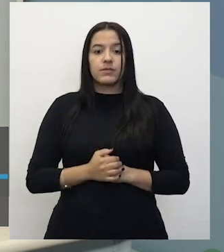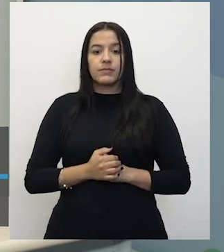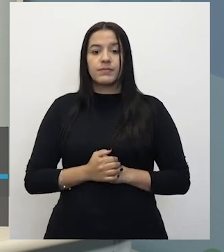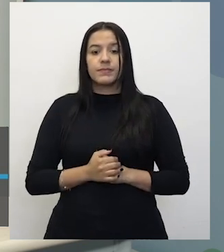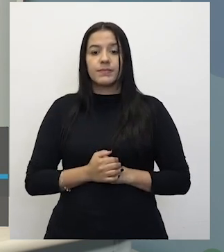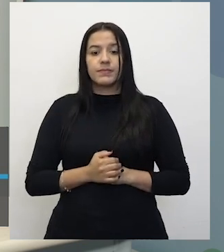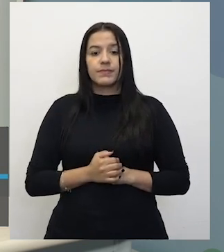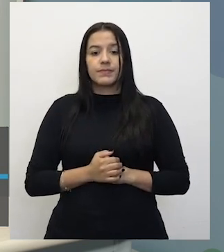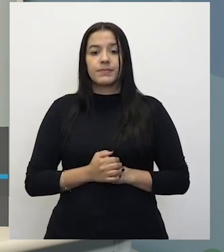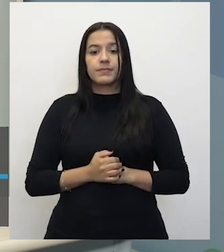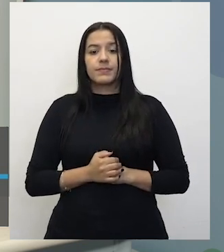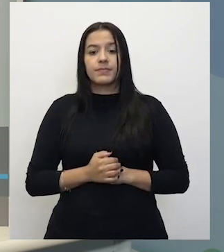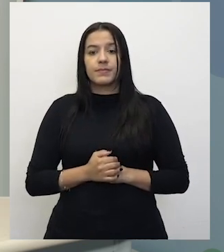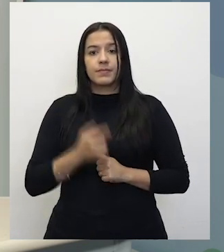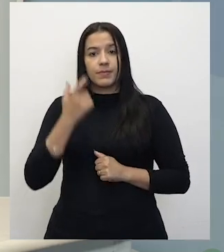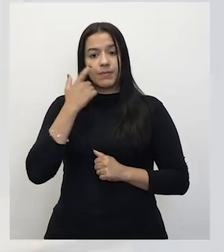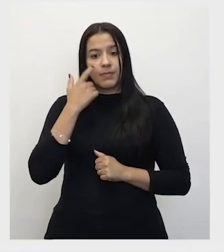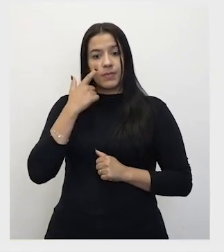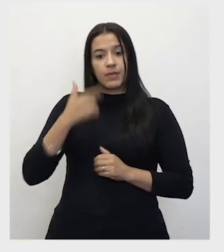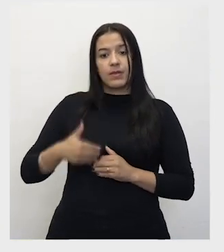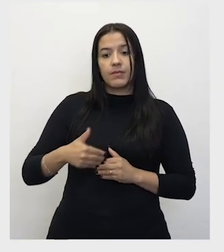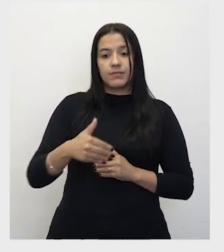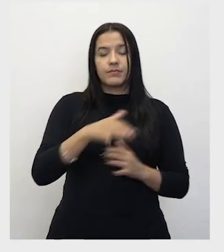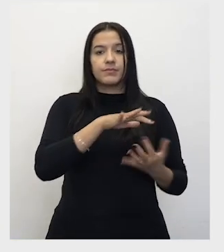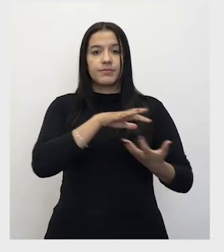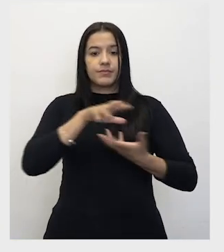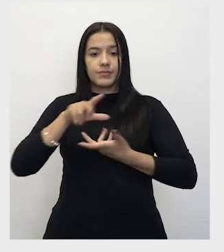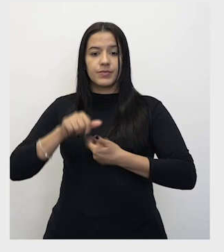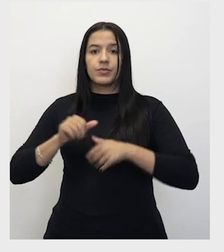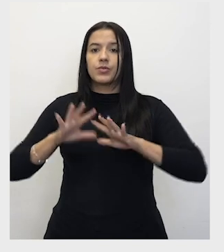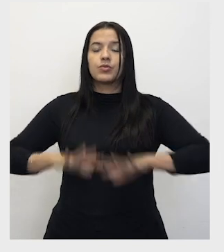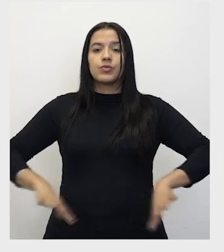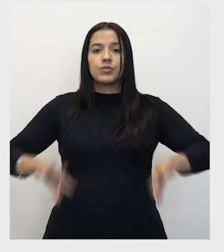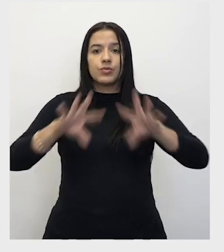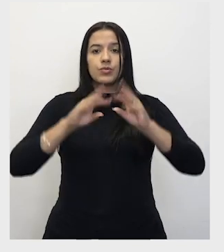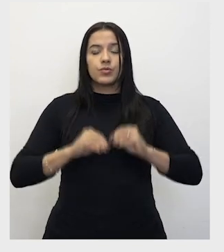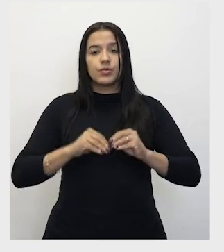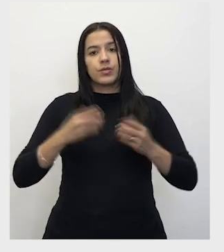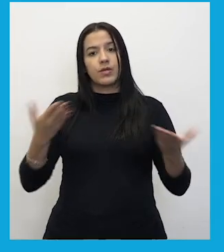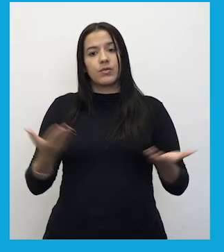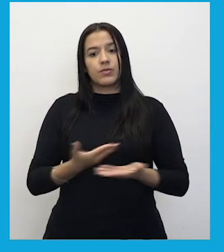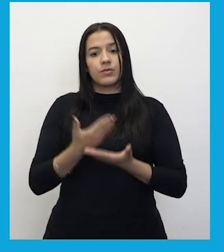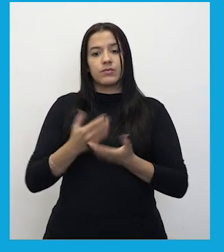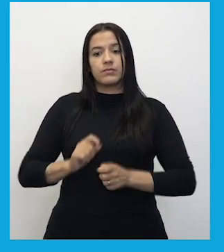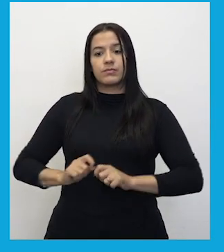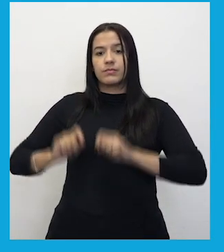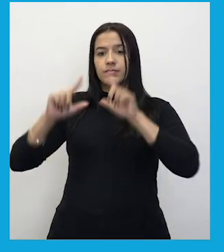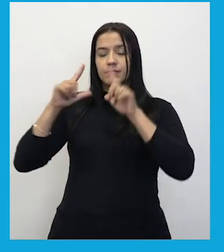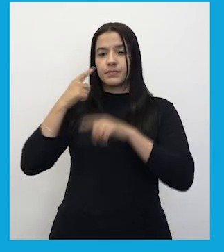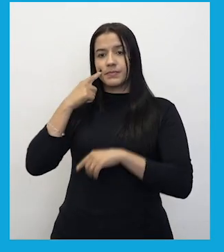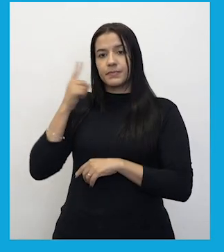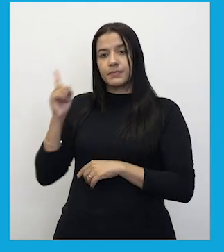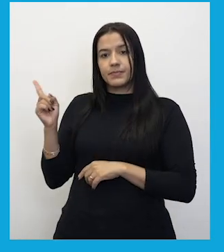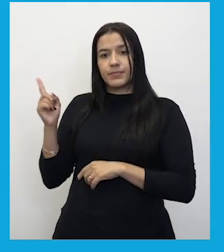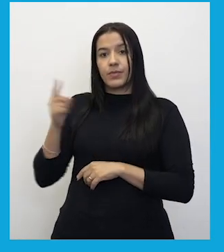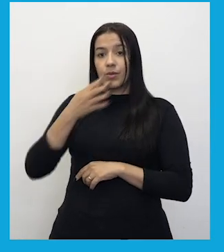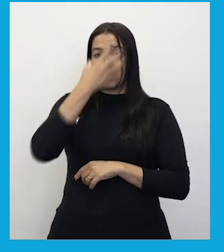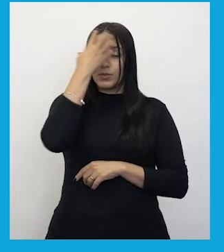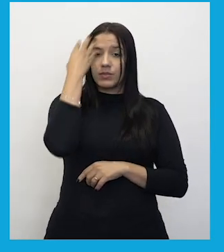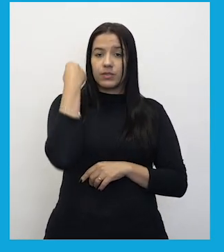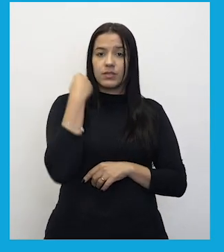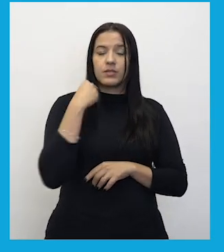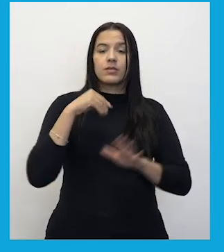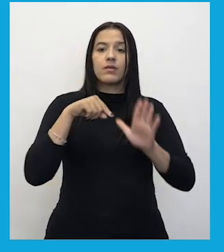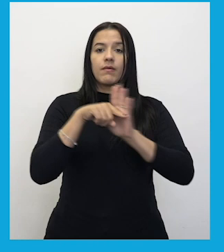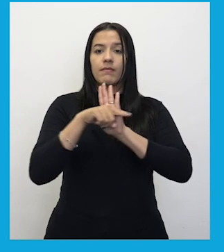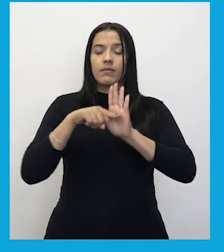Bom, vamos cuidar do planeta, ele é de todos, é a nossa mensagem aí do final, tá? Não esqueçam de avaliar